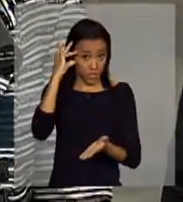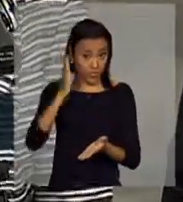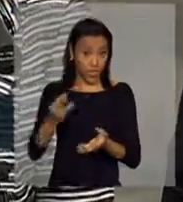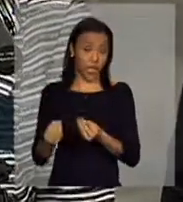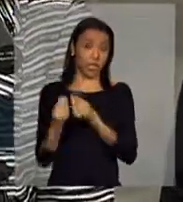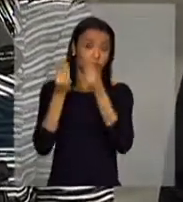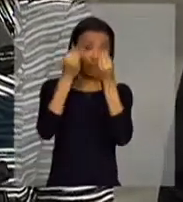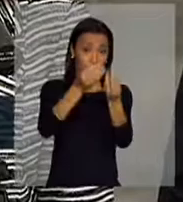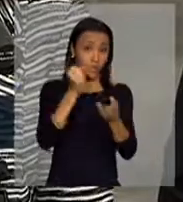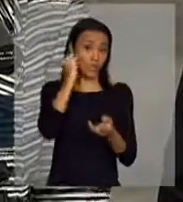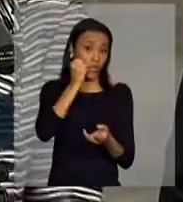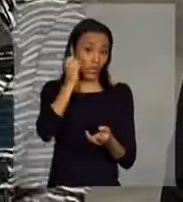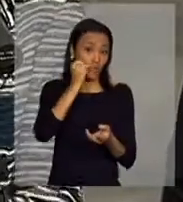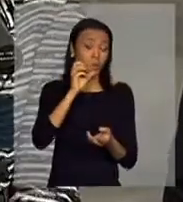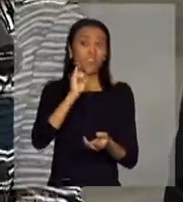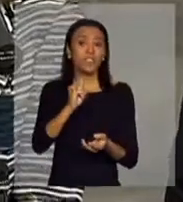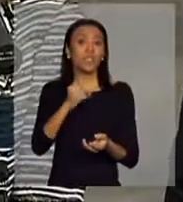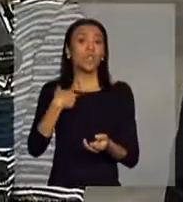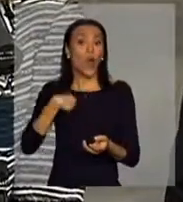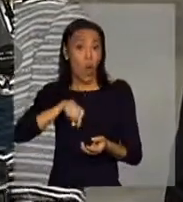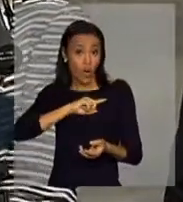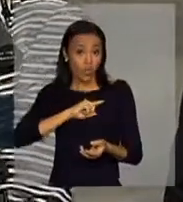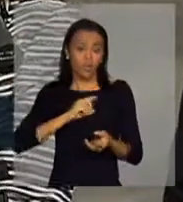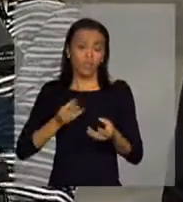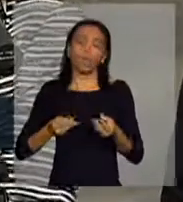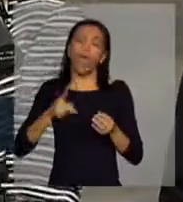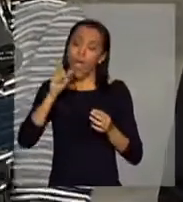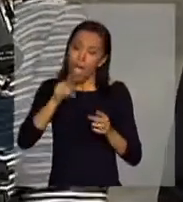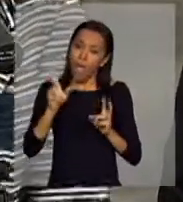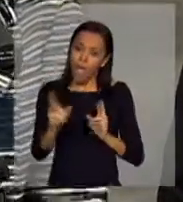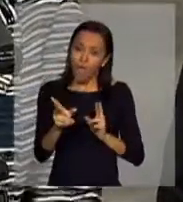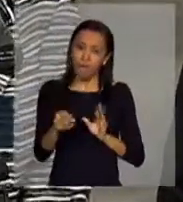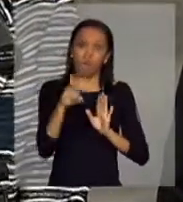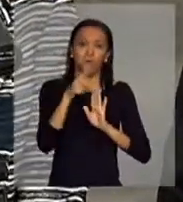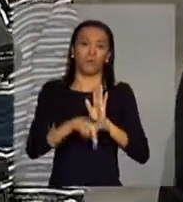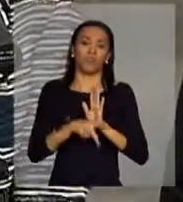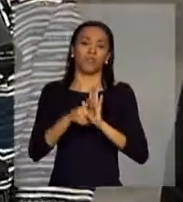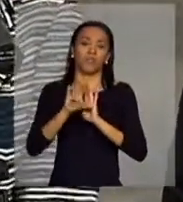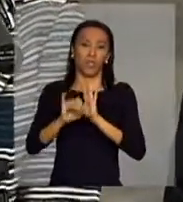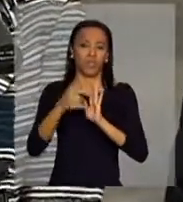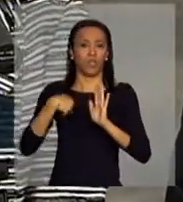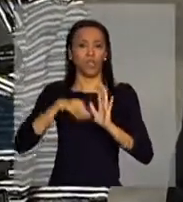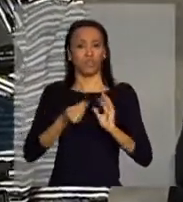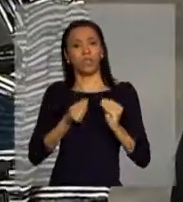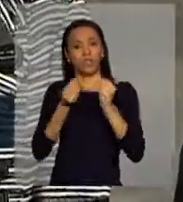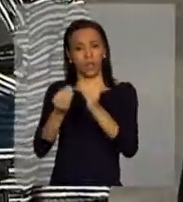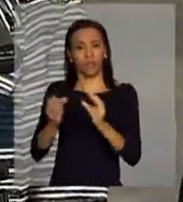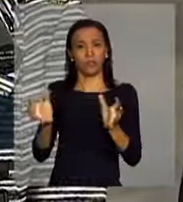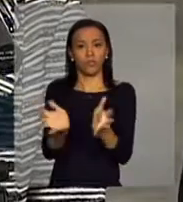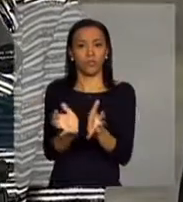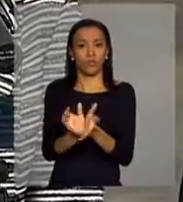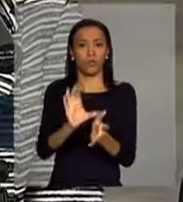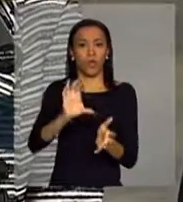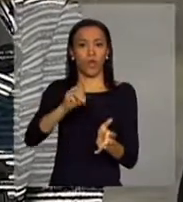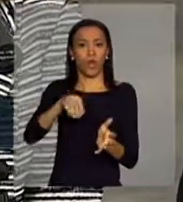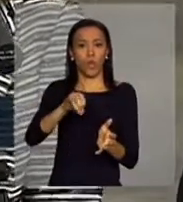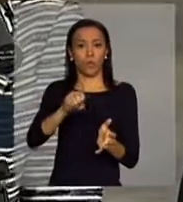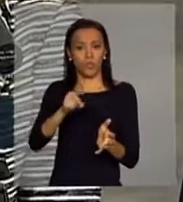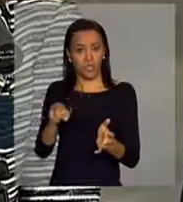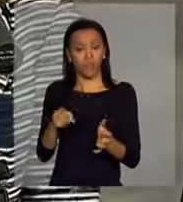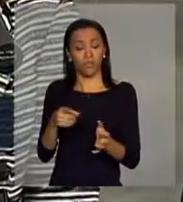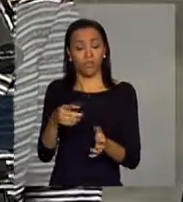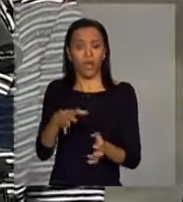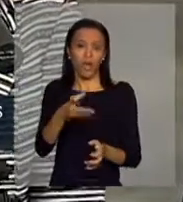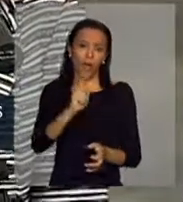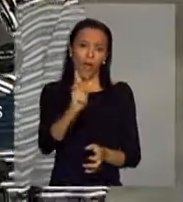nós fôssemos mandar um projeto de lei, seria esse projeto de lei que nós entregamos à comissão. Depois nós podemos, acho que a ministra Helena pode